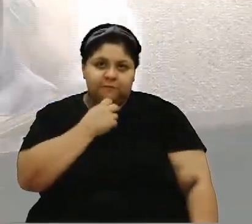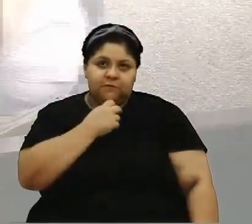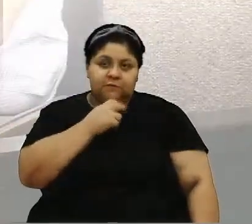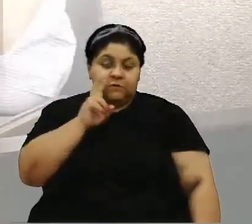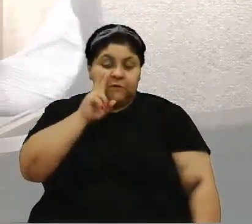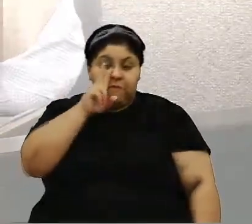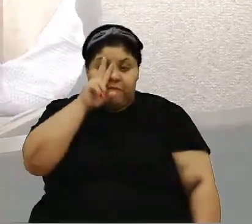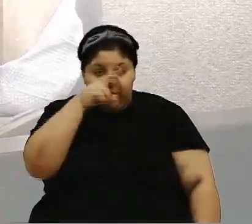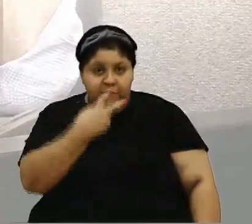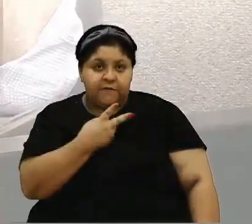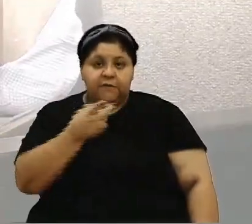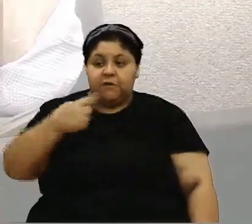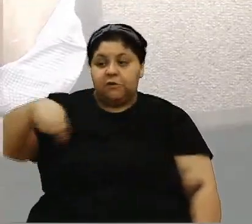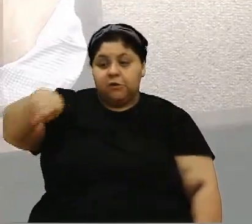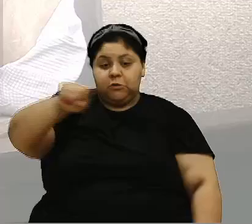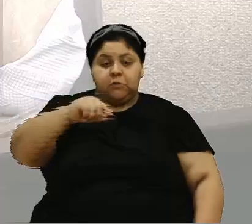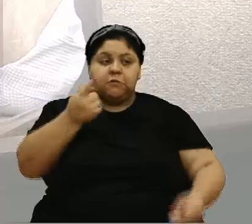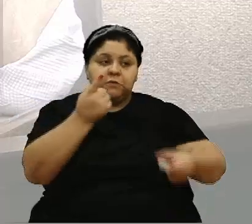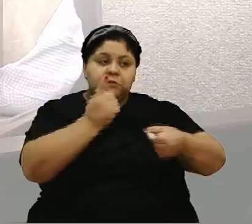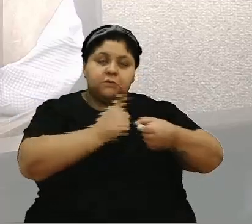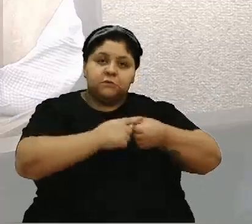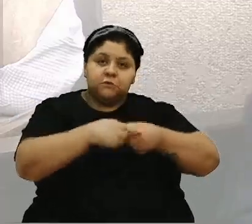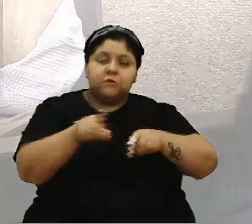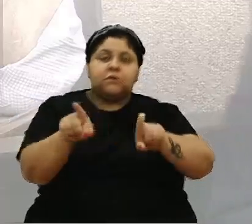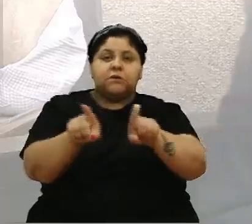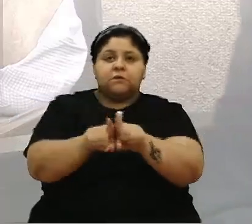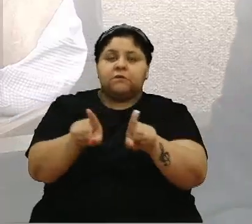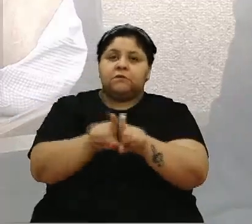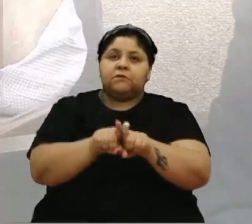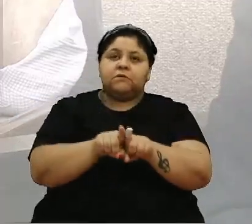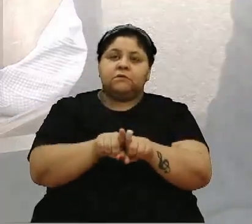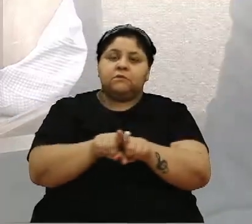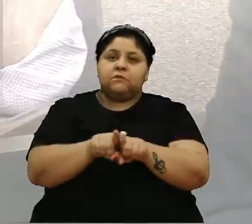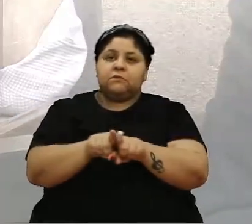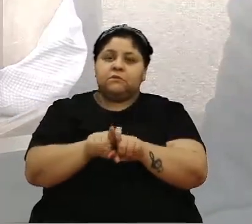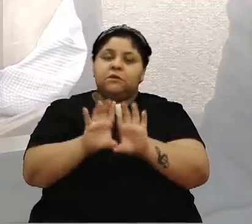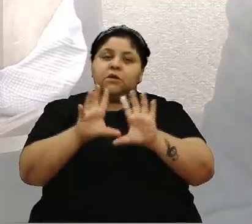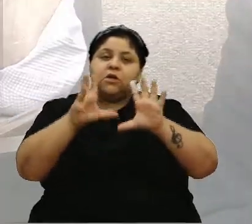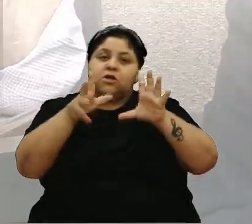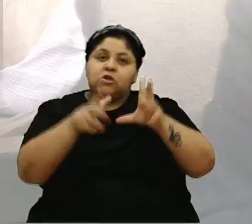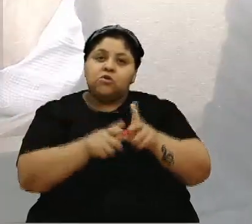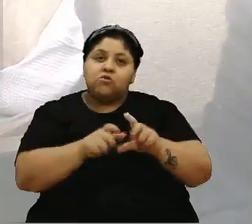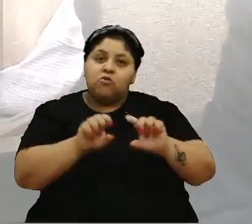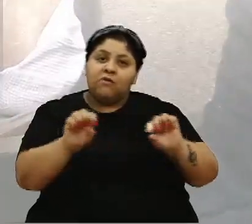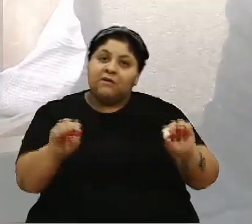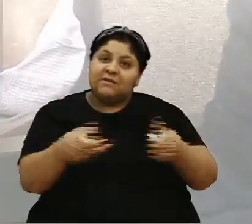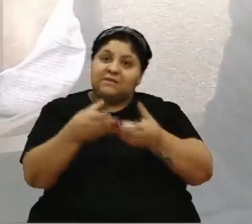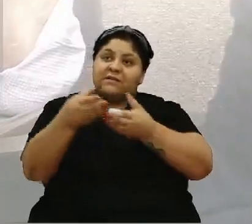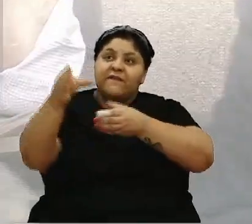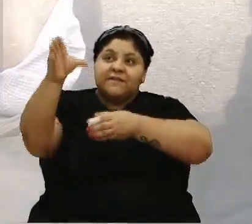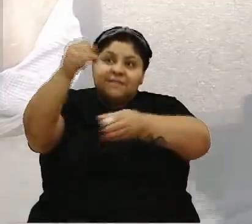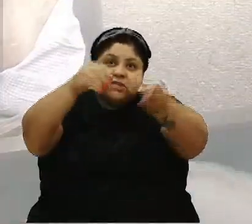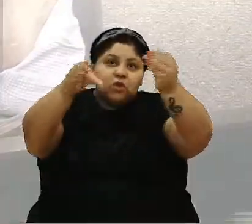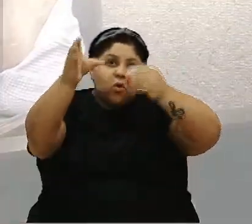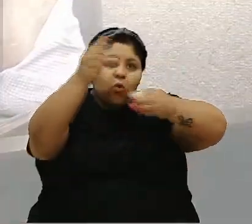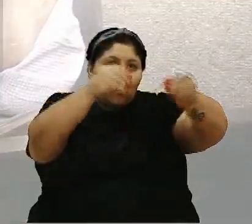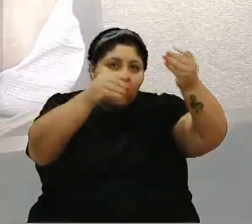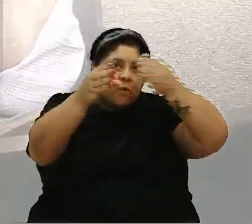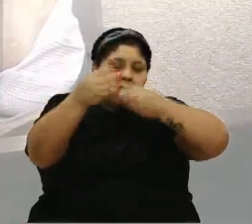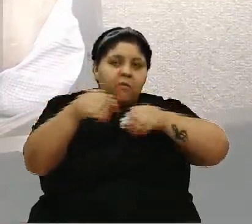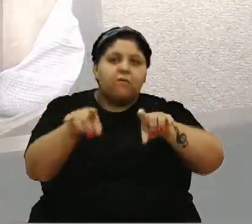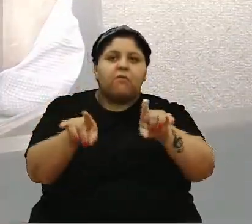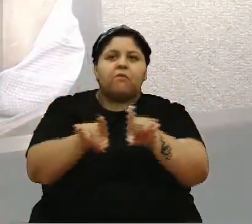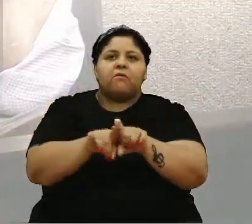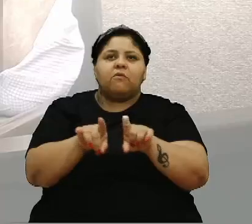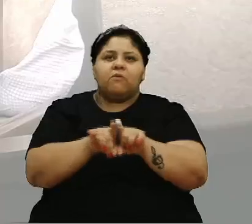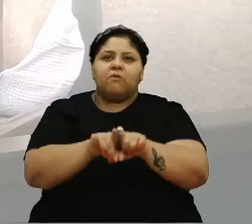que é a nossa cidade, e também o quanto nessa Festa das Colheitas vem